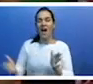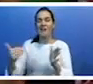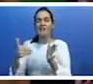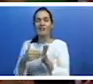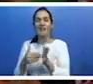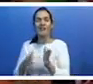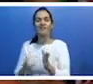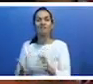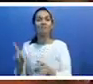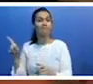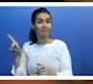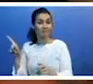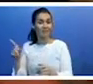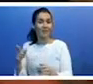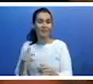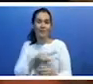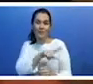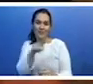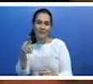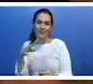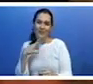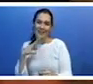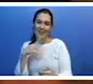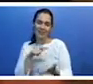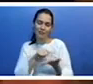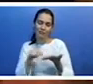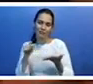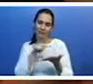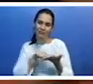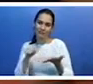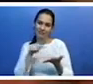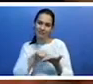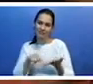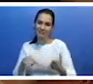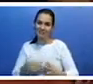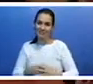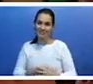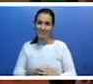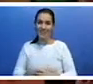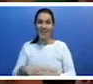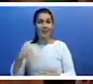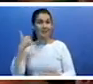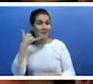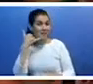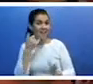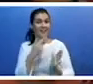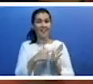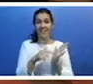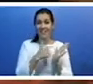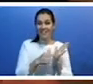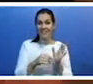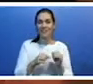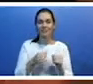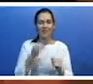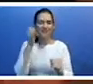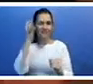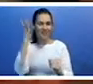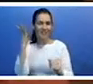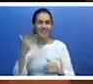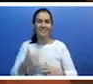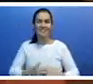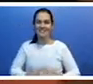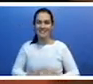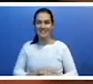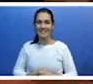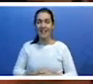chegar nos aparelhos que vocês conhecem nos dias de hoje. Aí temos já os smartphones, os tablets, né? Depois nós